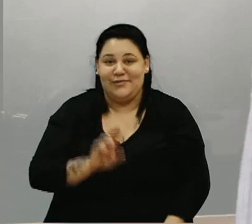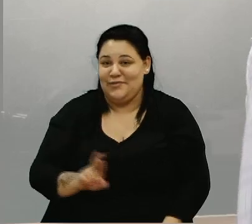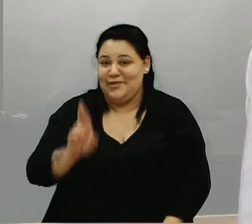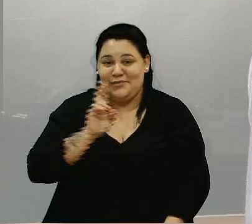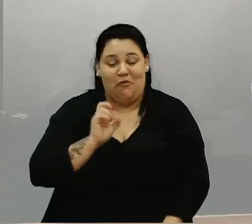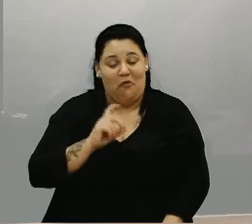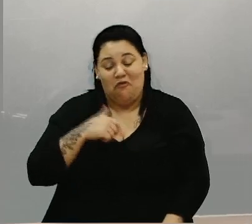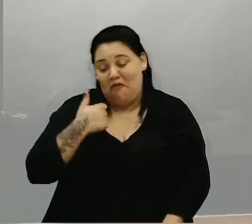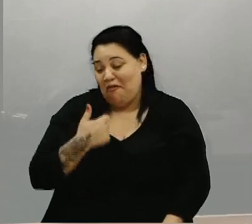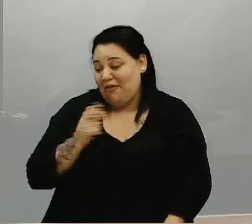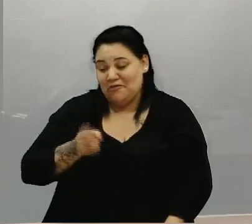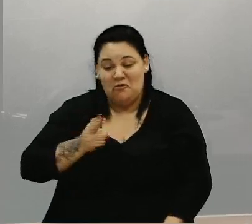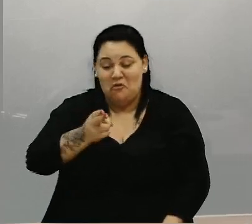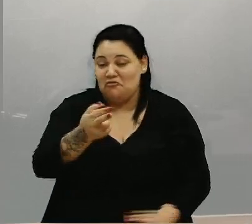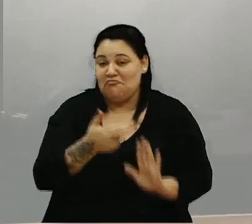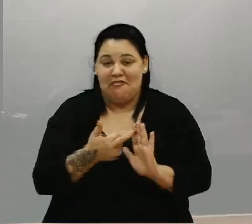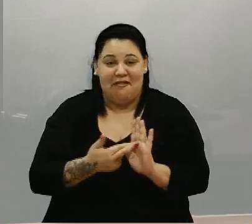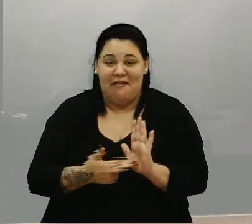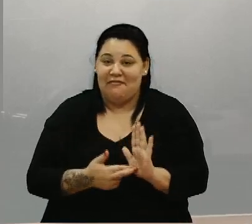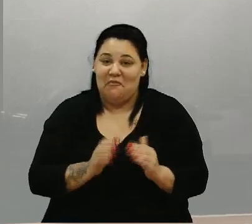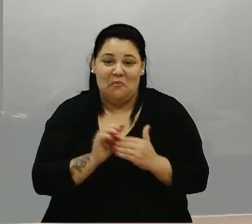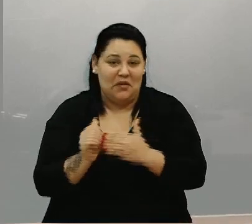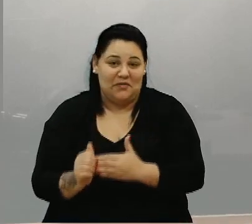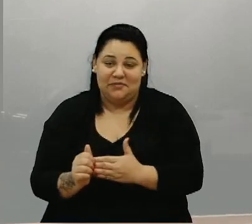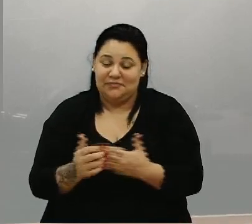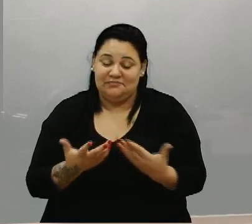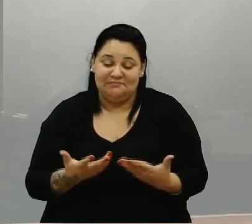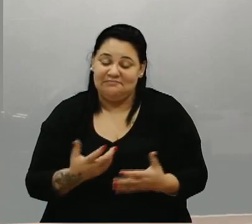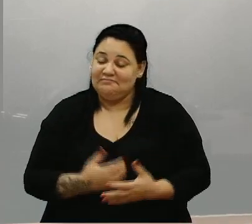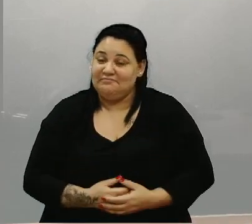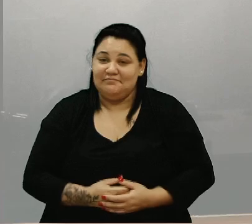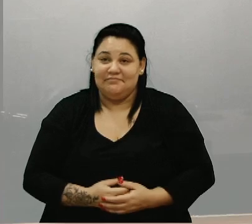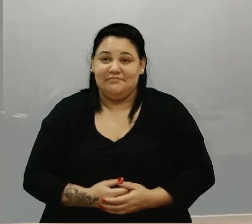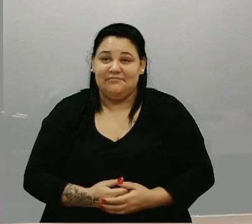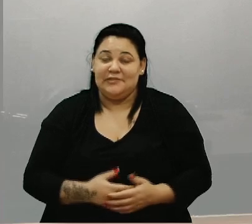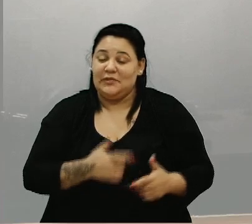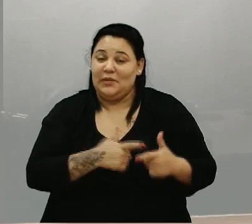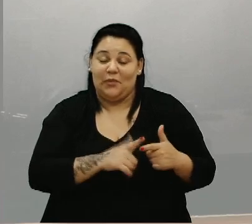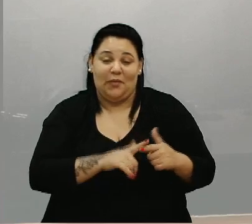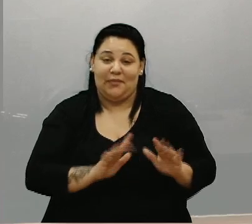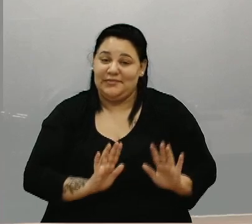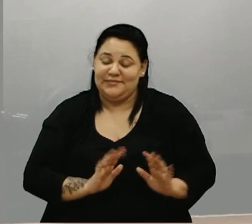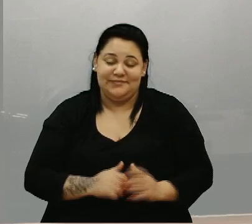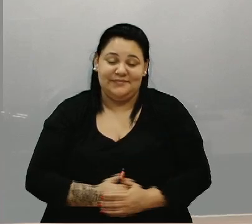certo. Vamos seguir o regimento como quiserem, não há problema.